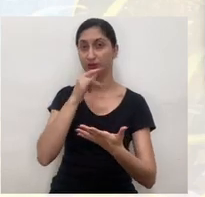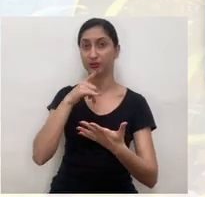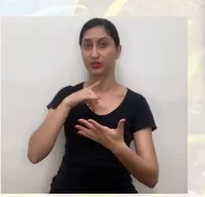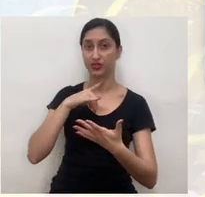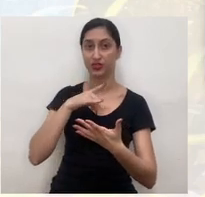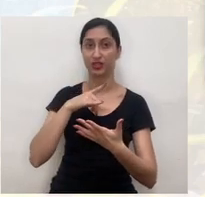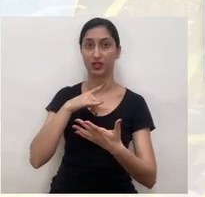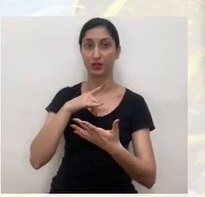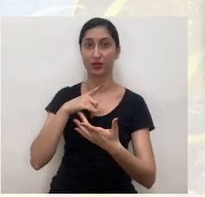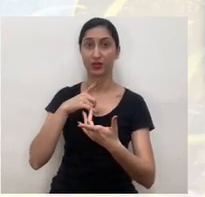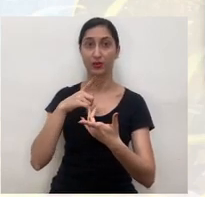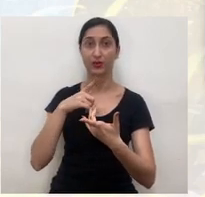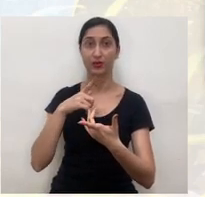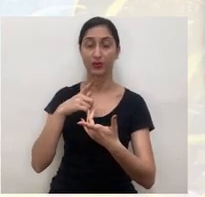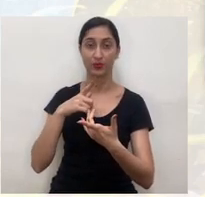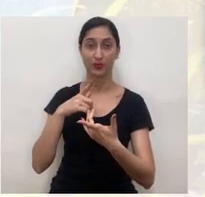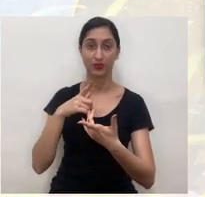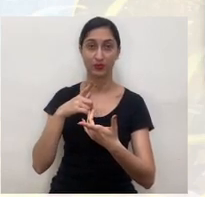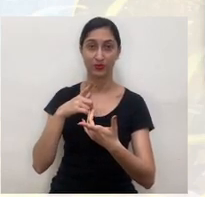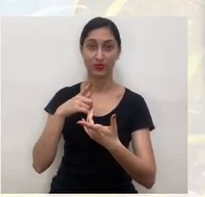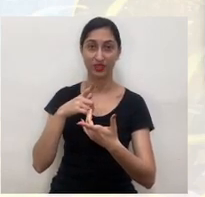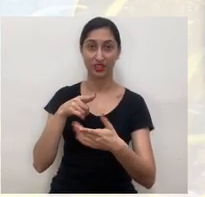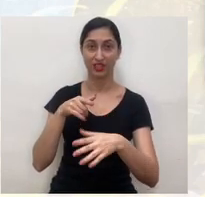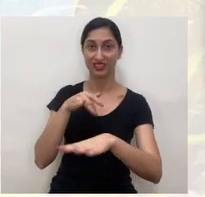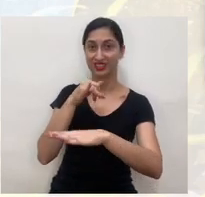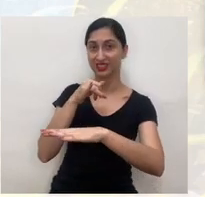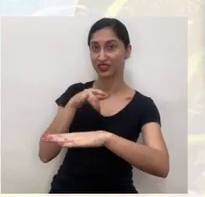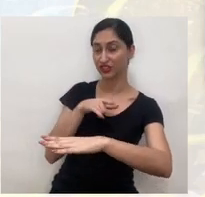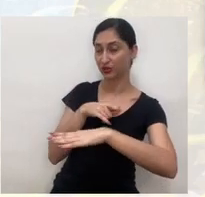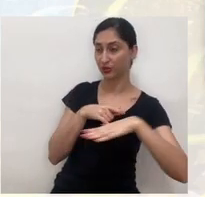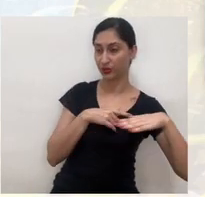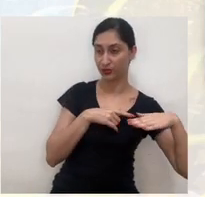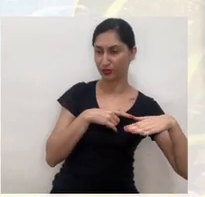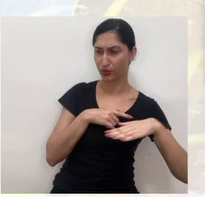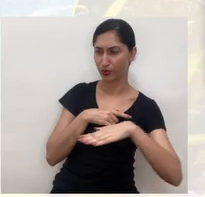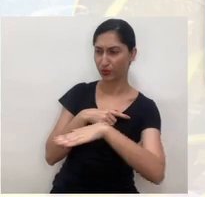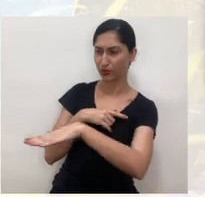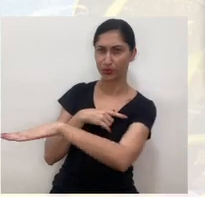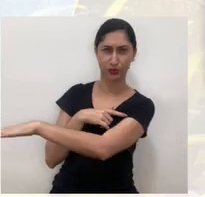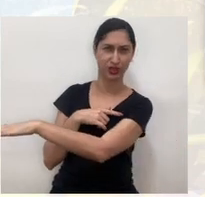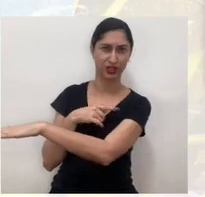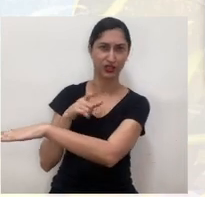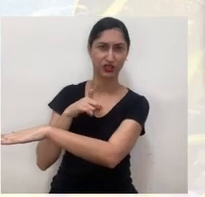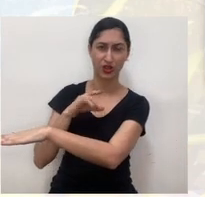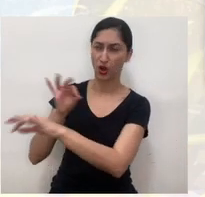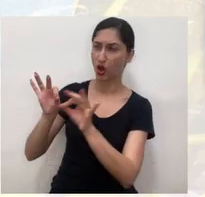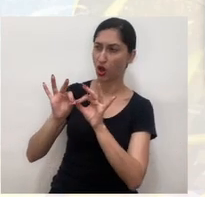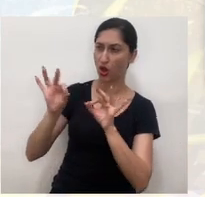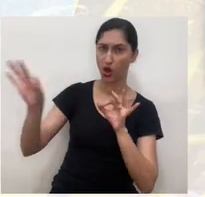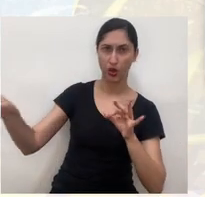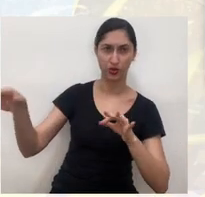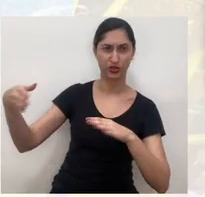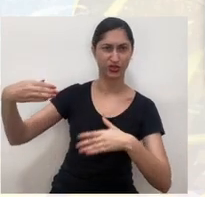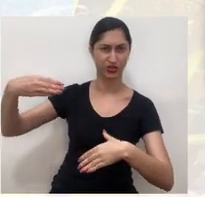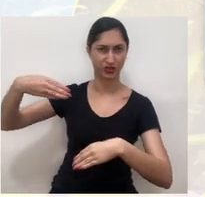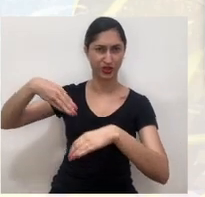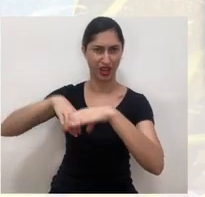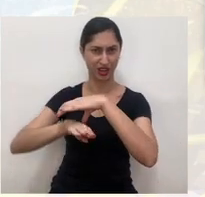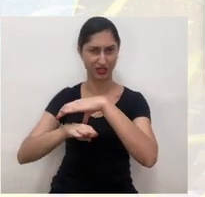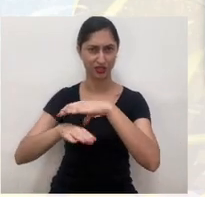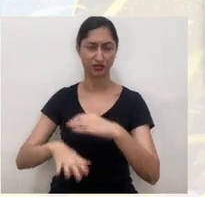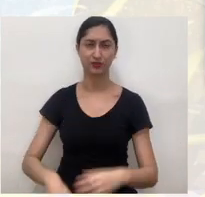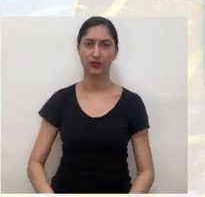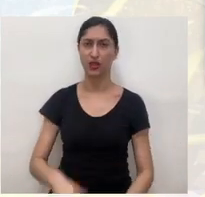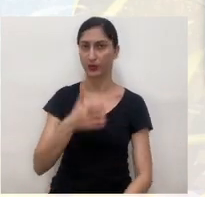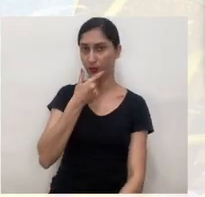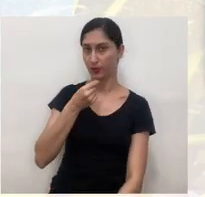dentro, que era para o carro poder ir do portão até a garagem, comia o espaço todo. Aí o Burle Marx disse assim para ele, esse